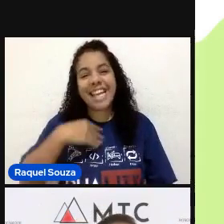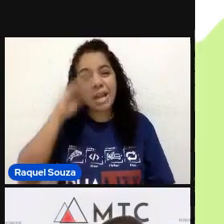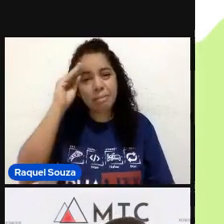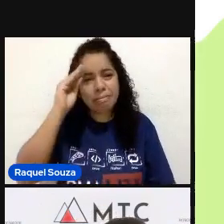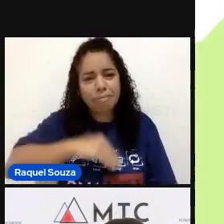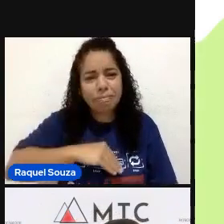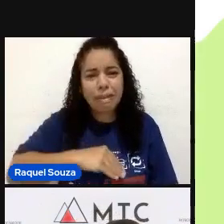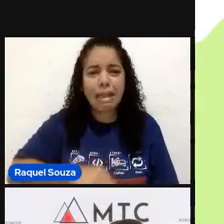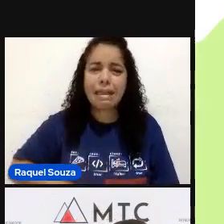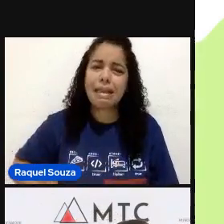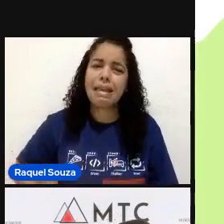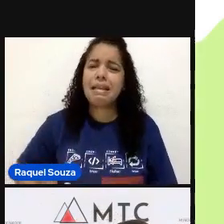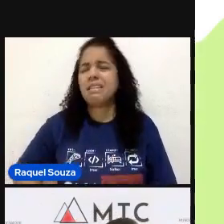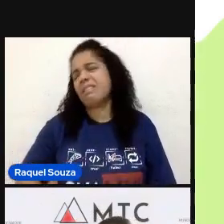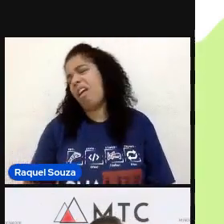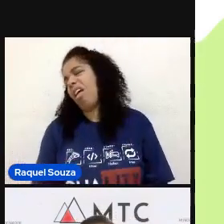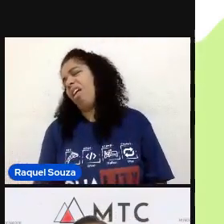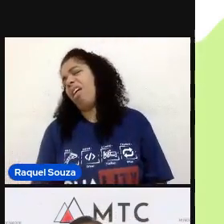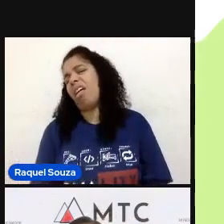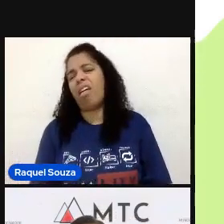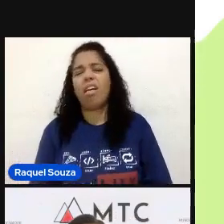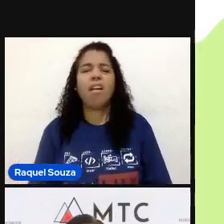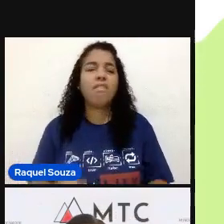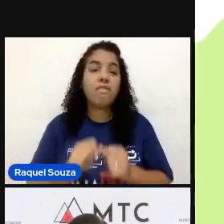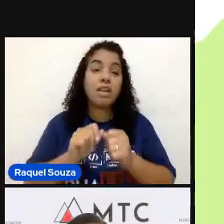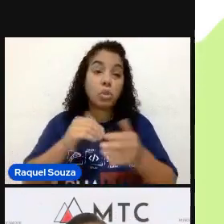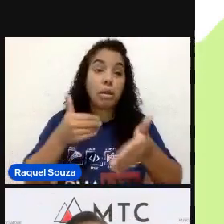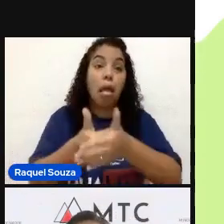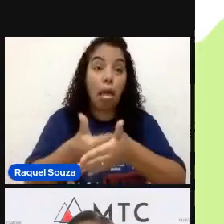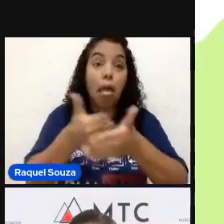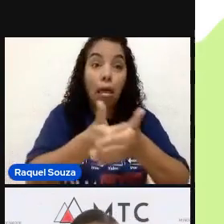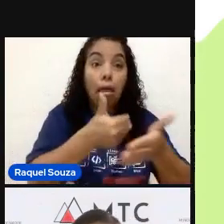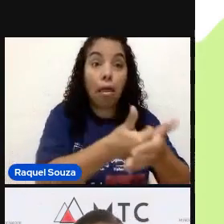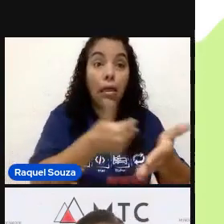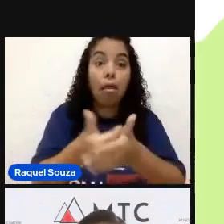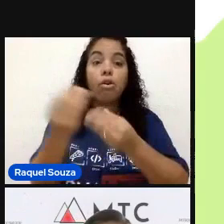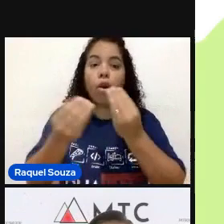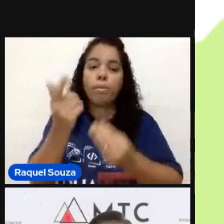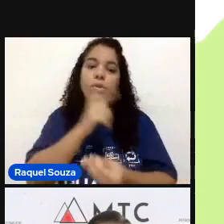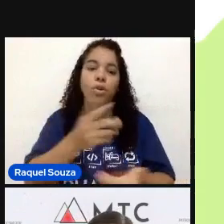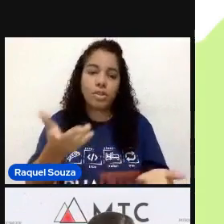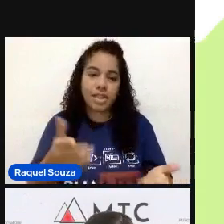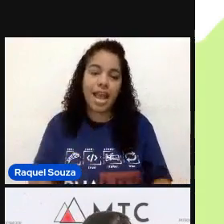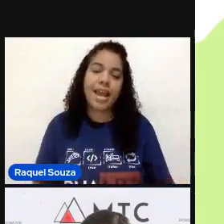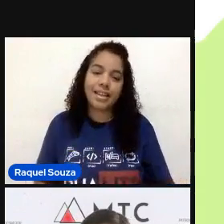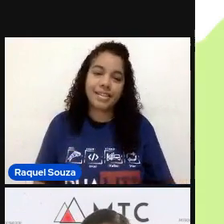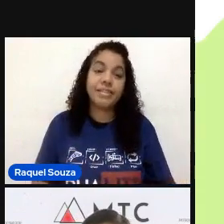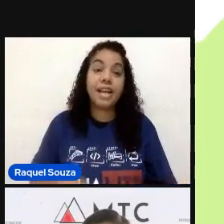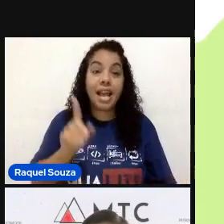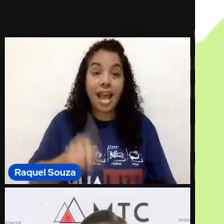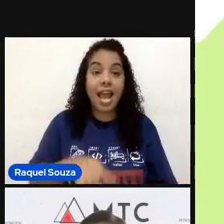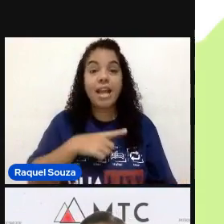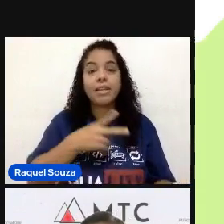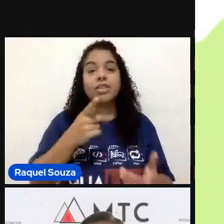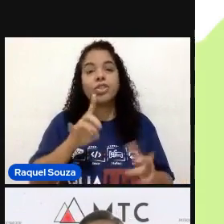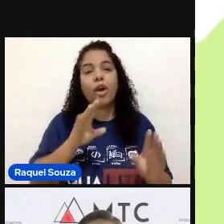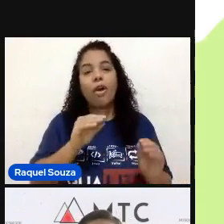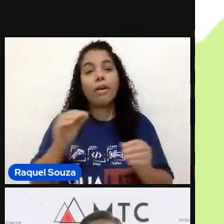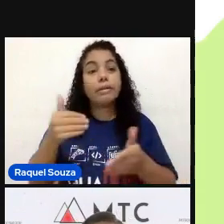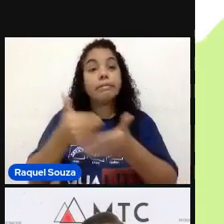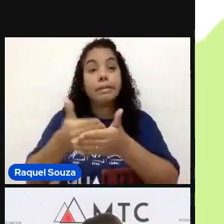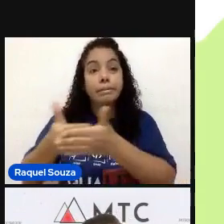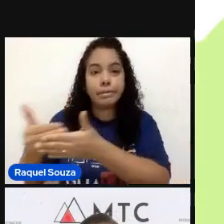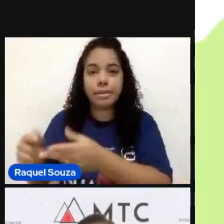Preguiça. Ai, nossa, faz tudo em cima da hora. Como consegue? É a velha procrastinação, né?